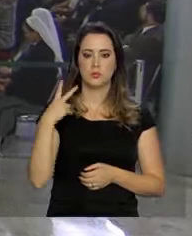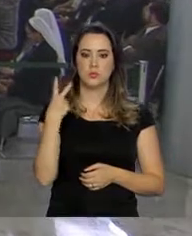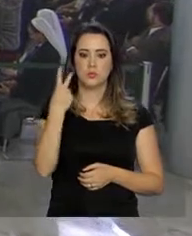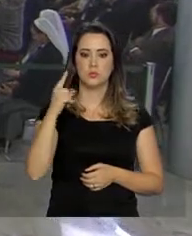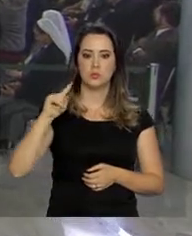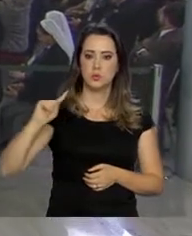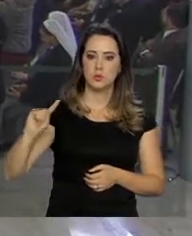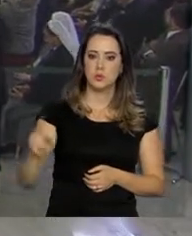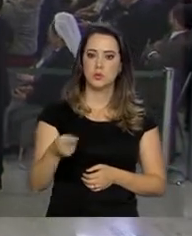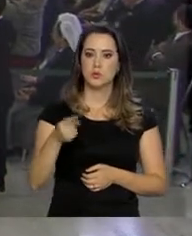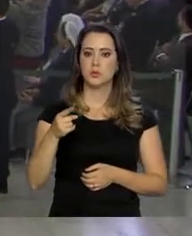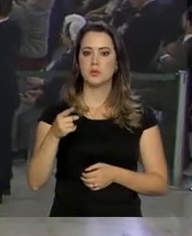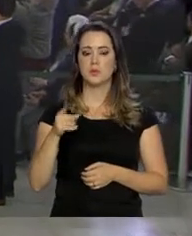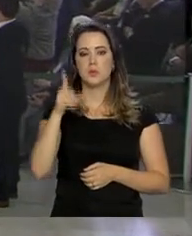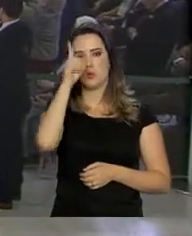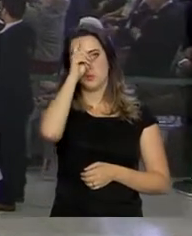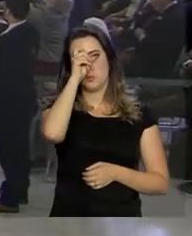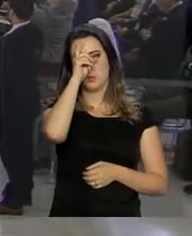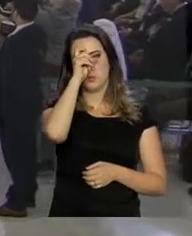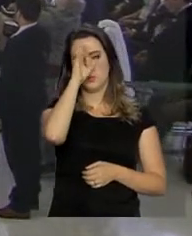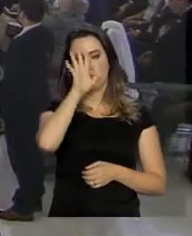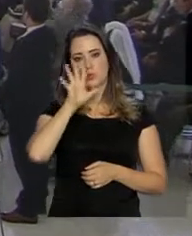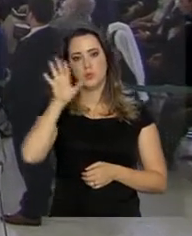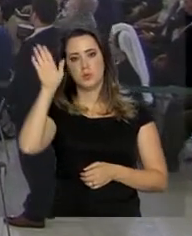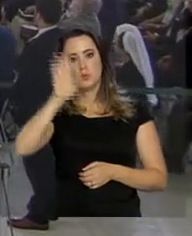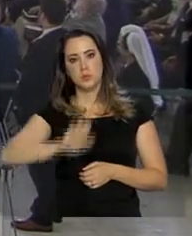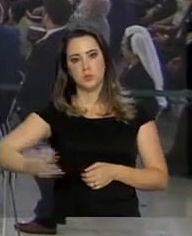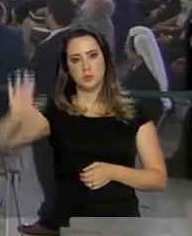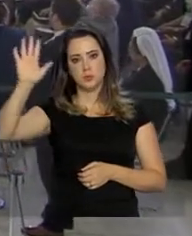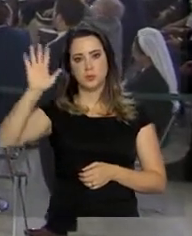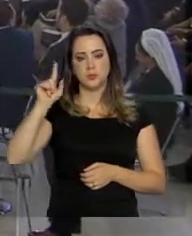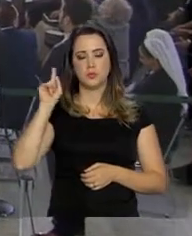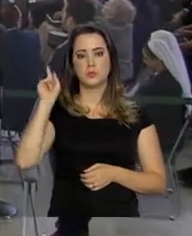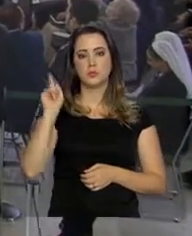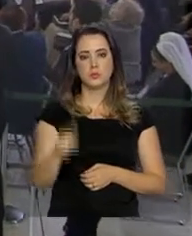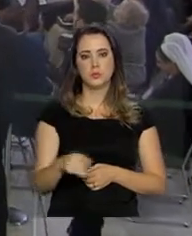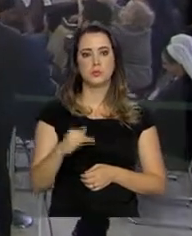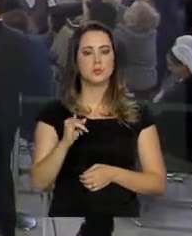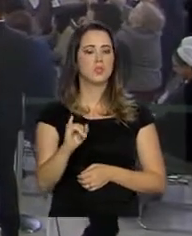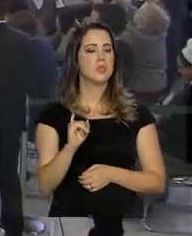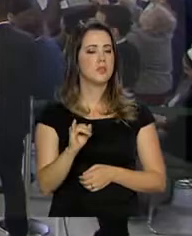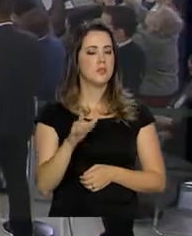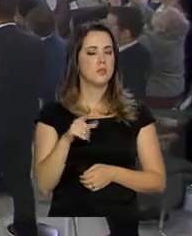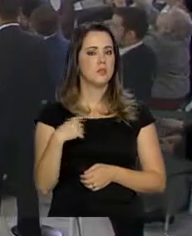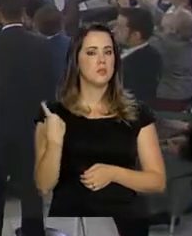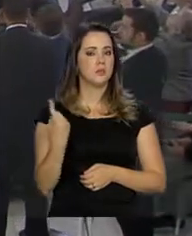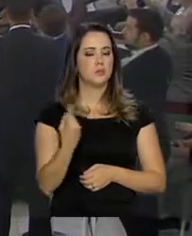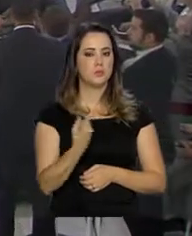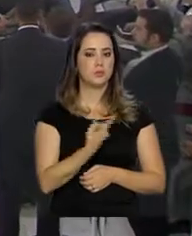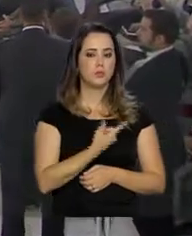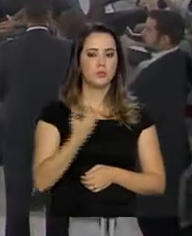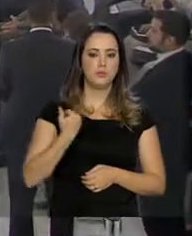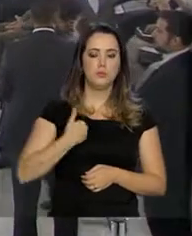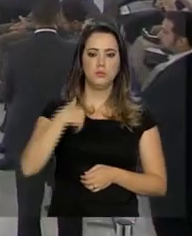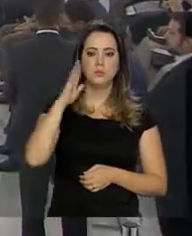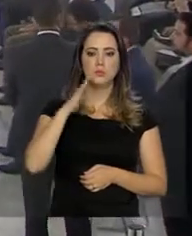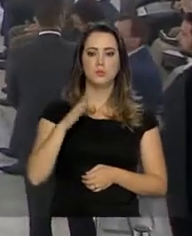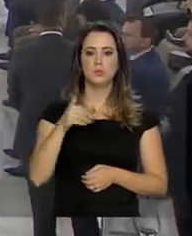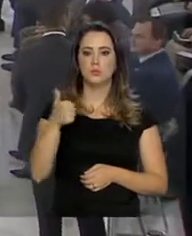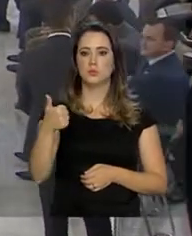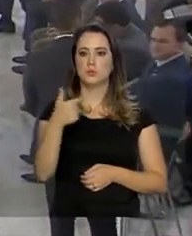2.100 hospitais em todo o nosso país sendo que mais de